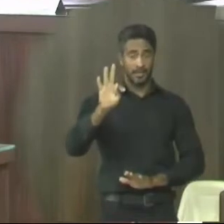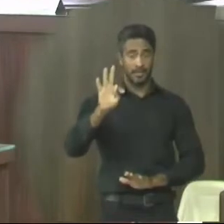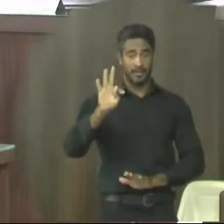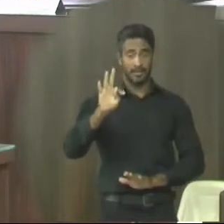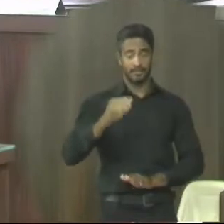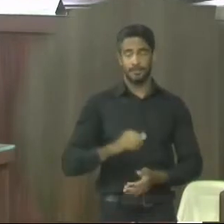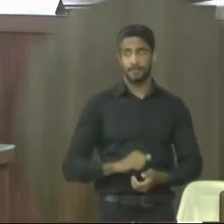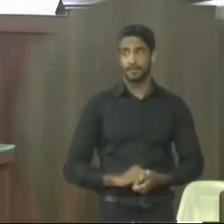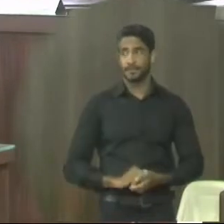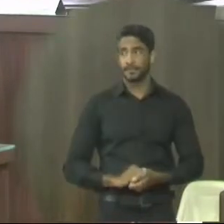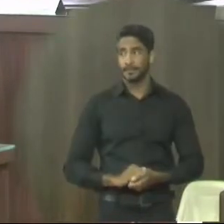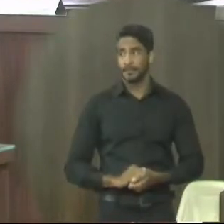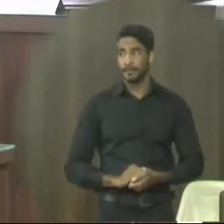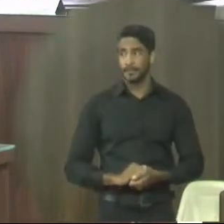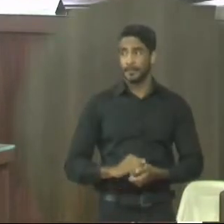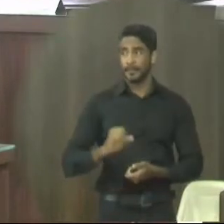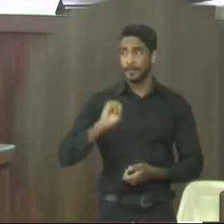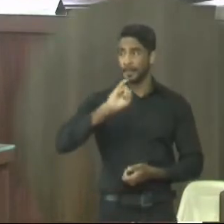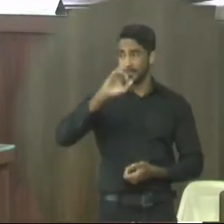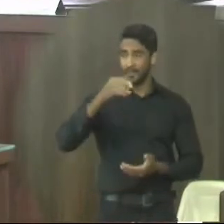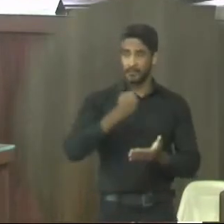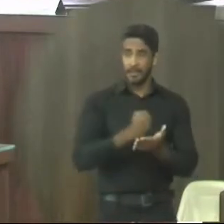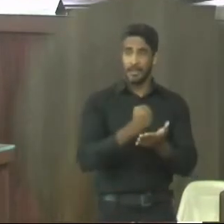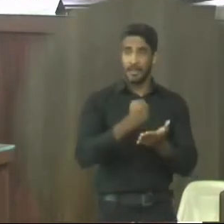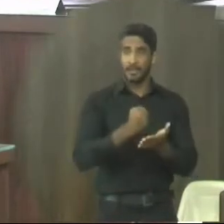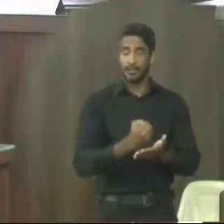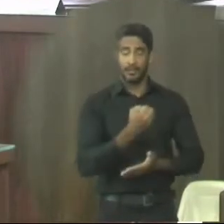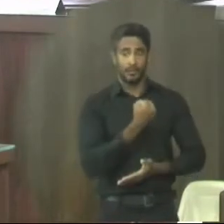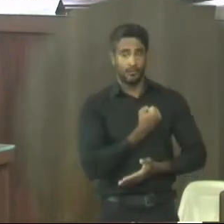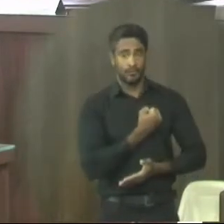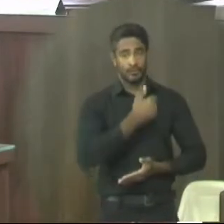DRP da Polícia Civil. Janaúba, cartório número